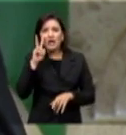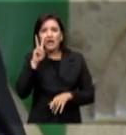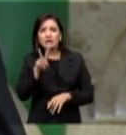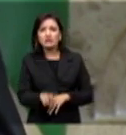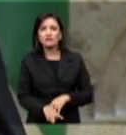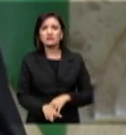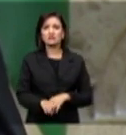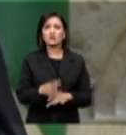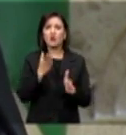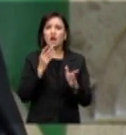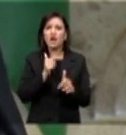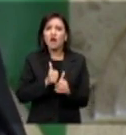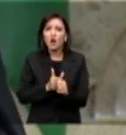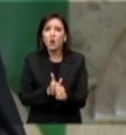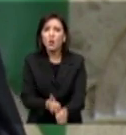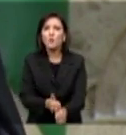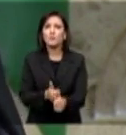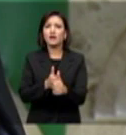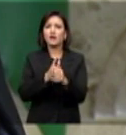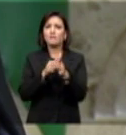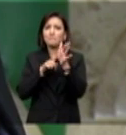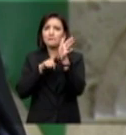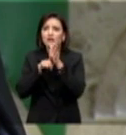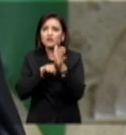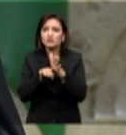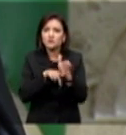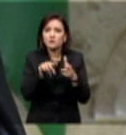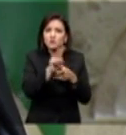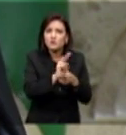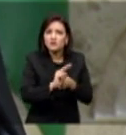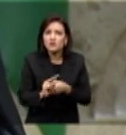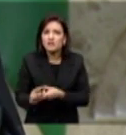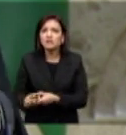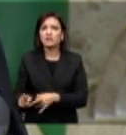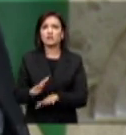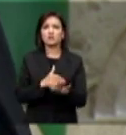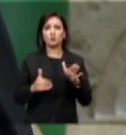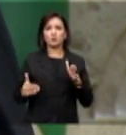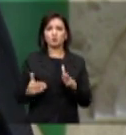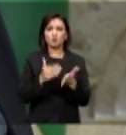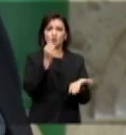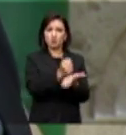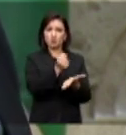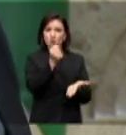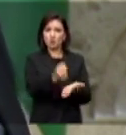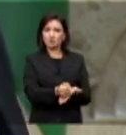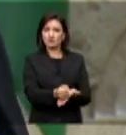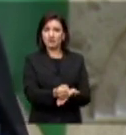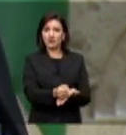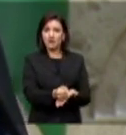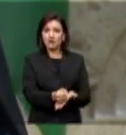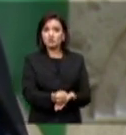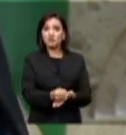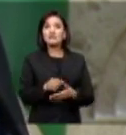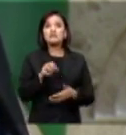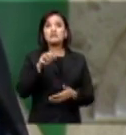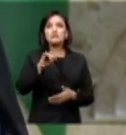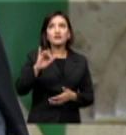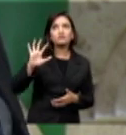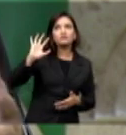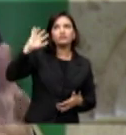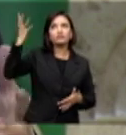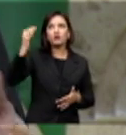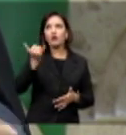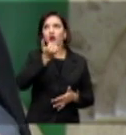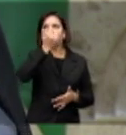agudo acompanhamento e fiscalização na execução dos contratos. E se no final, ainda assim, houver